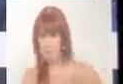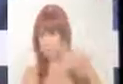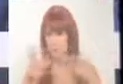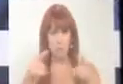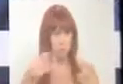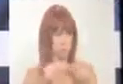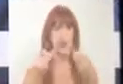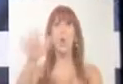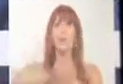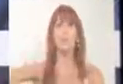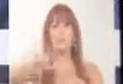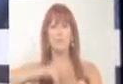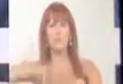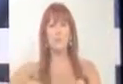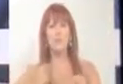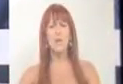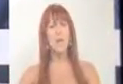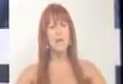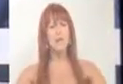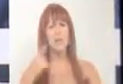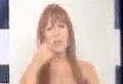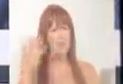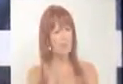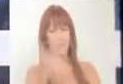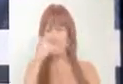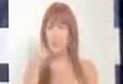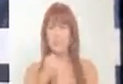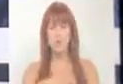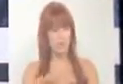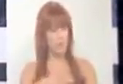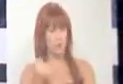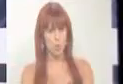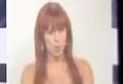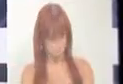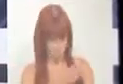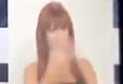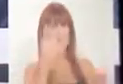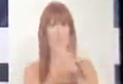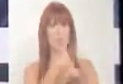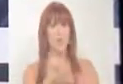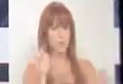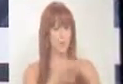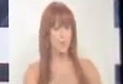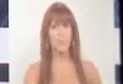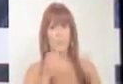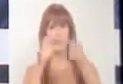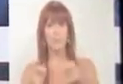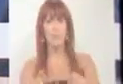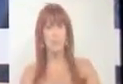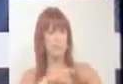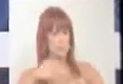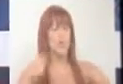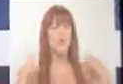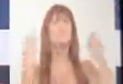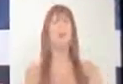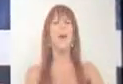na grande parte do território, admitiram trabalhadores para desempenhar um conjunto de competências que são delegadas pelos municípios. E